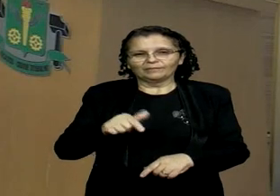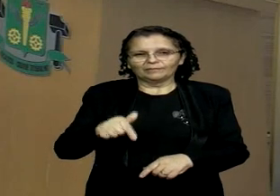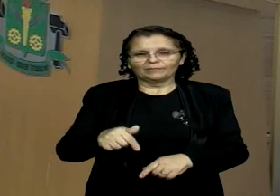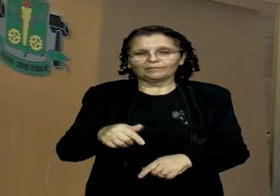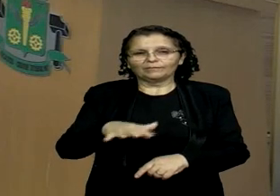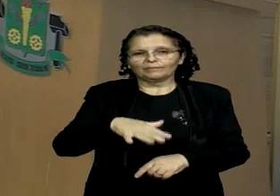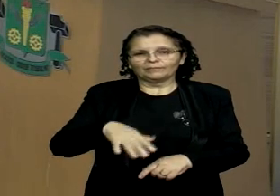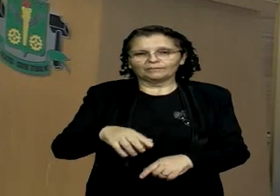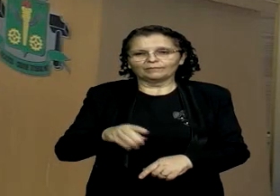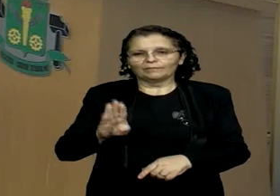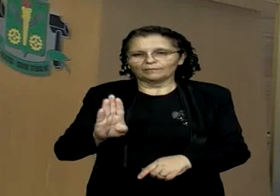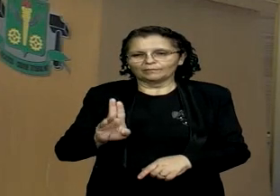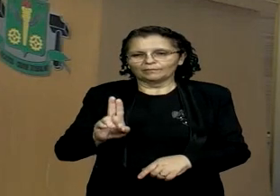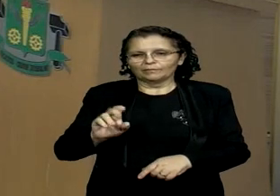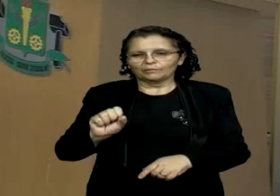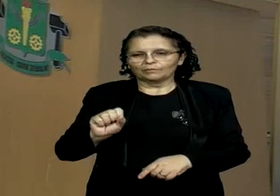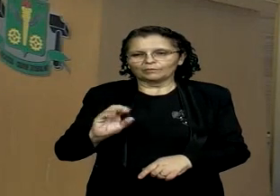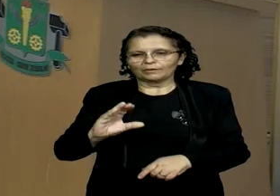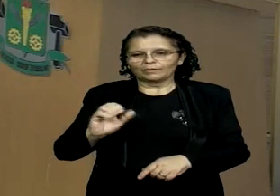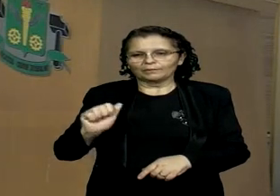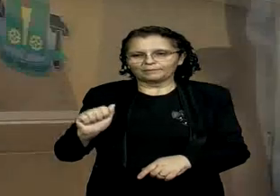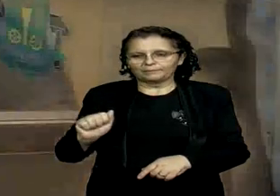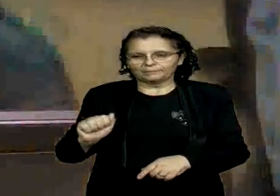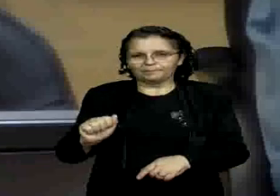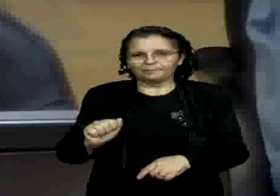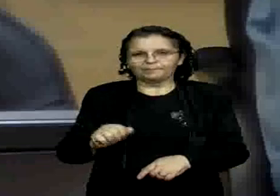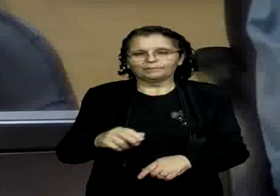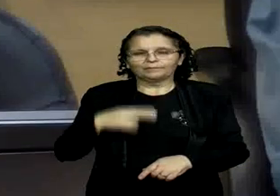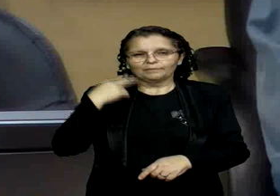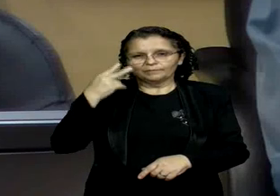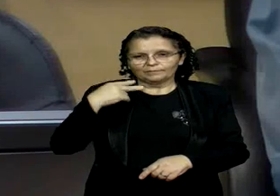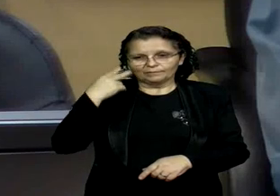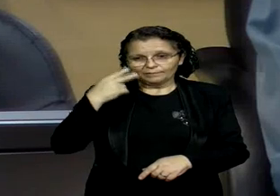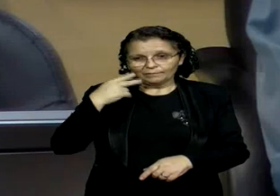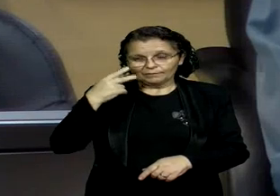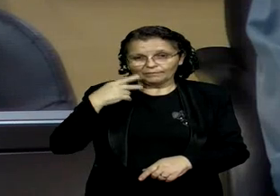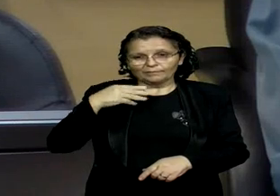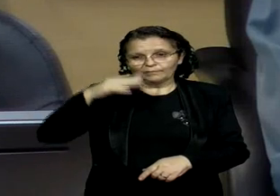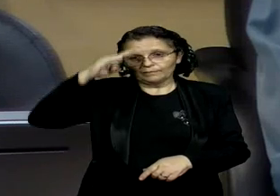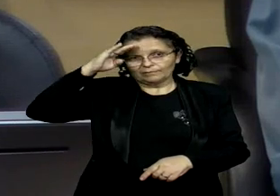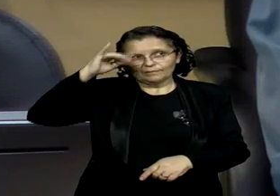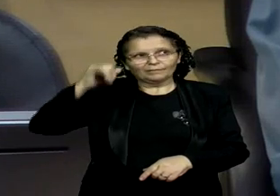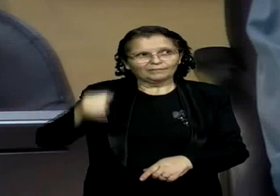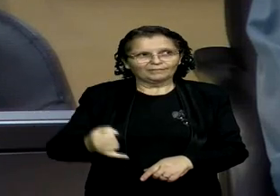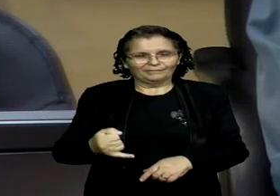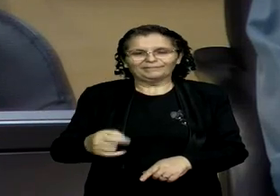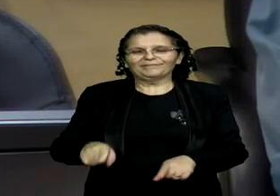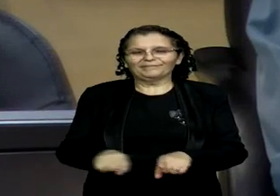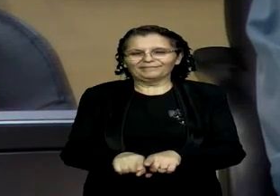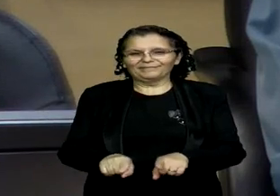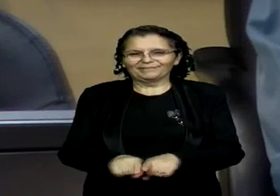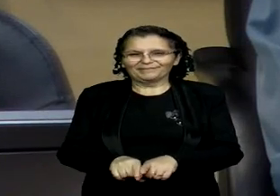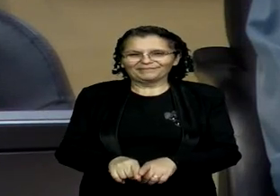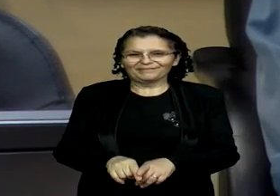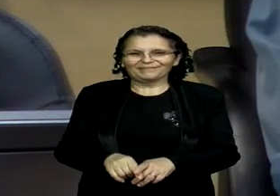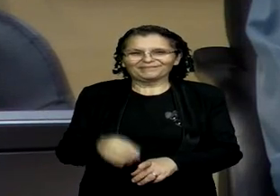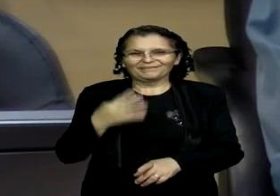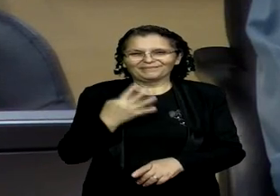57, no bairro do Buçocaba. Indicação do nobre vereador e decano desta casa, senhor Josias da Juco, de